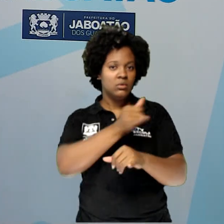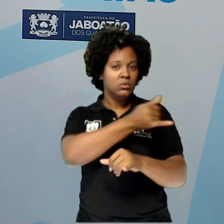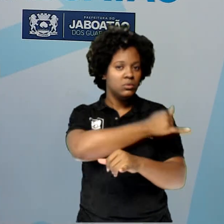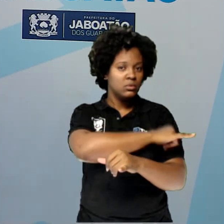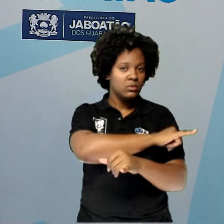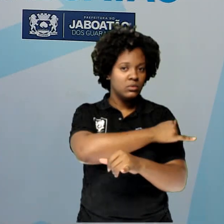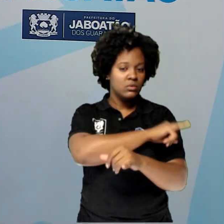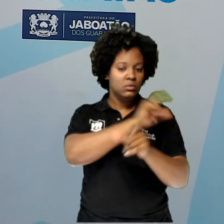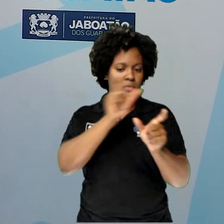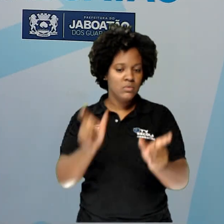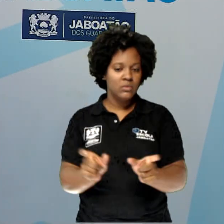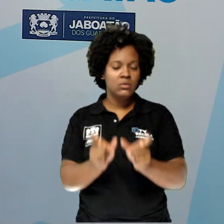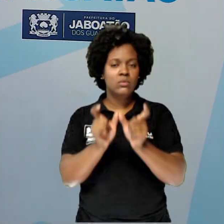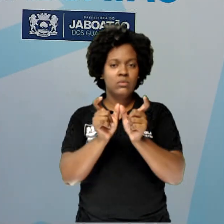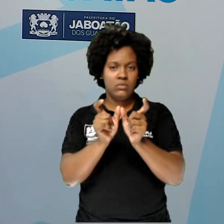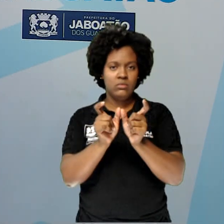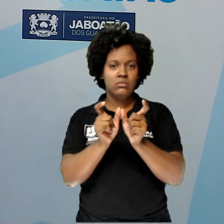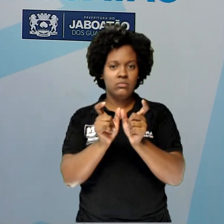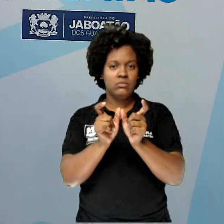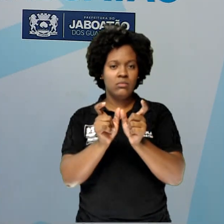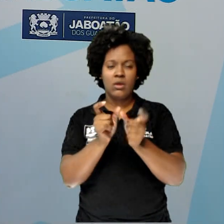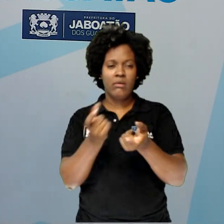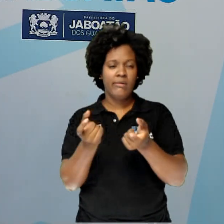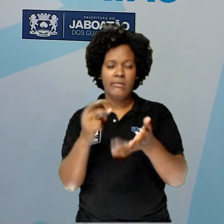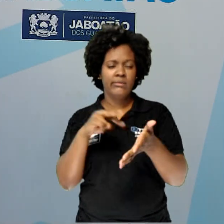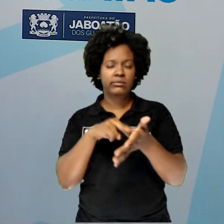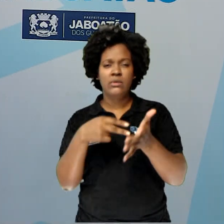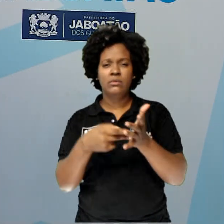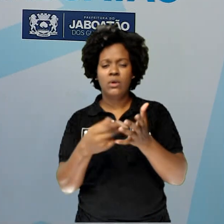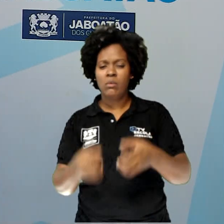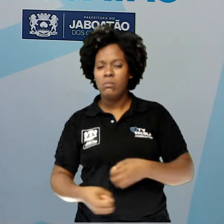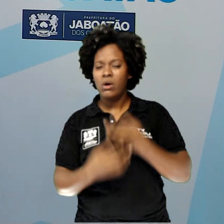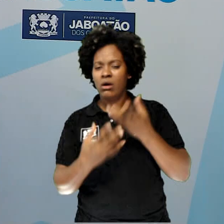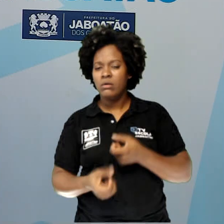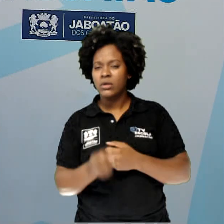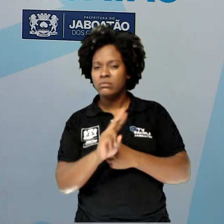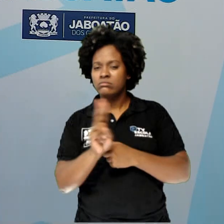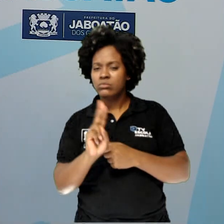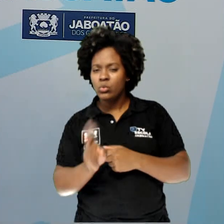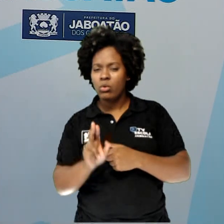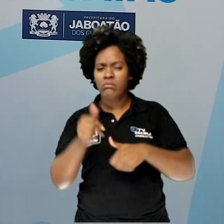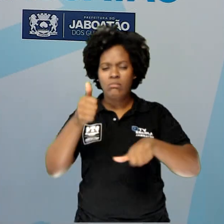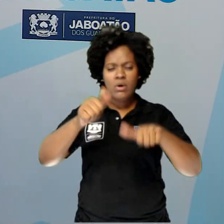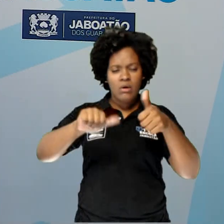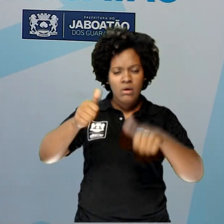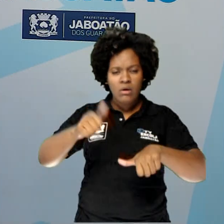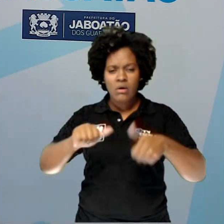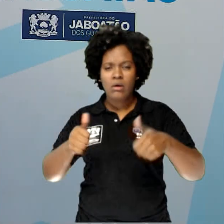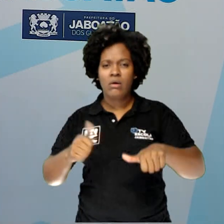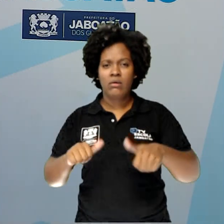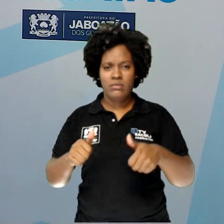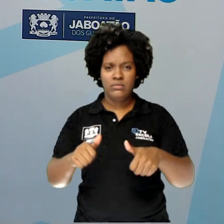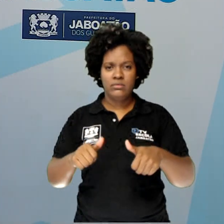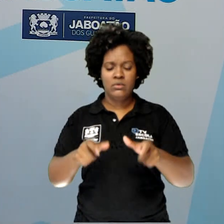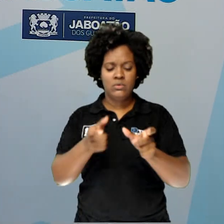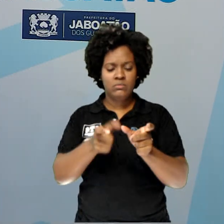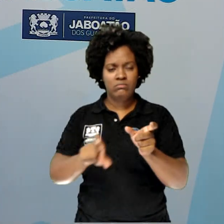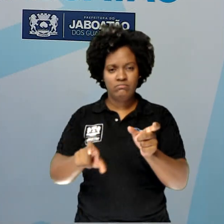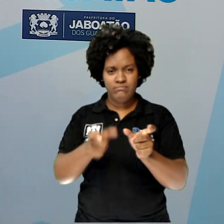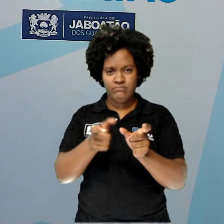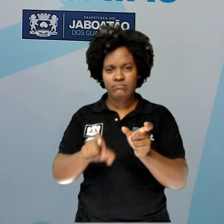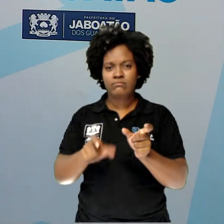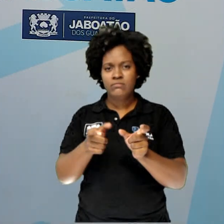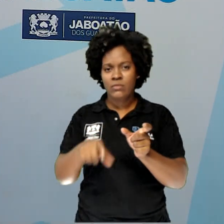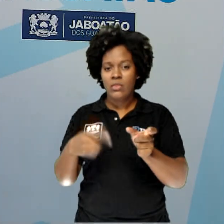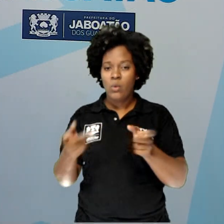delas forma um sintagma. É uma expressão nominal que precisa ser analisada pela ótica da morfossintaxe, ou seja,